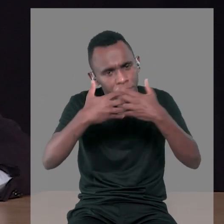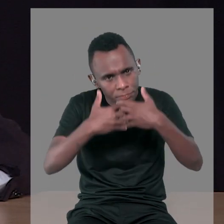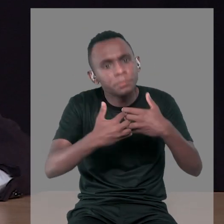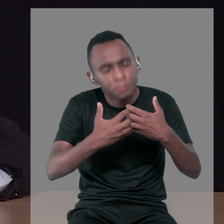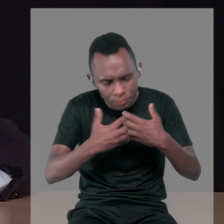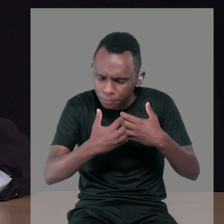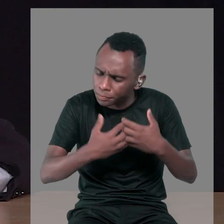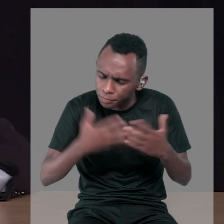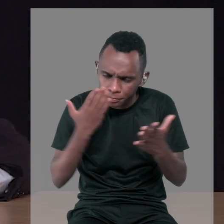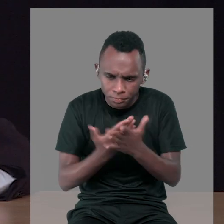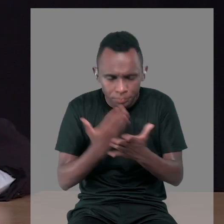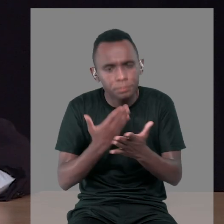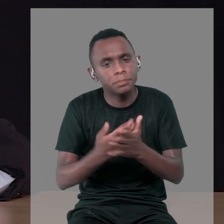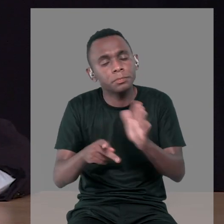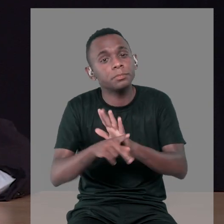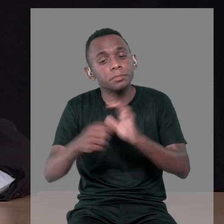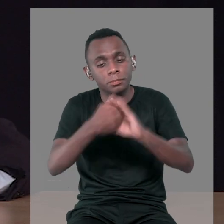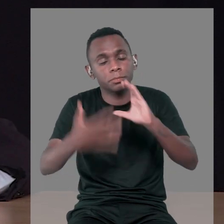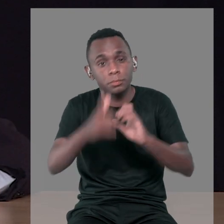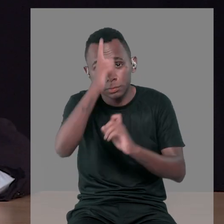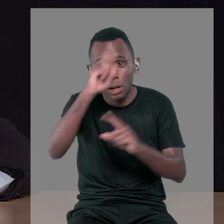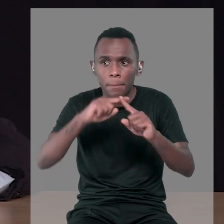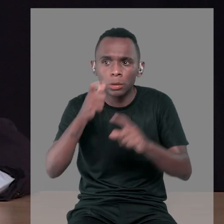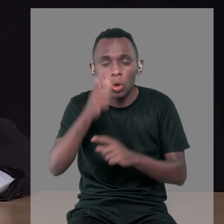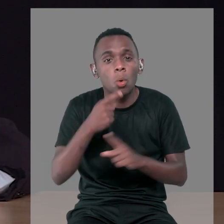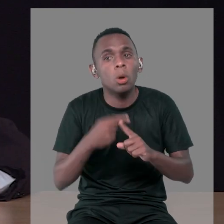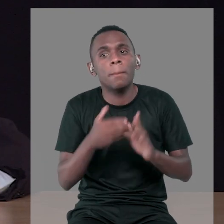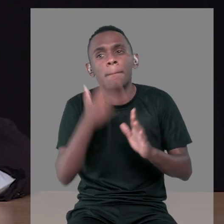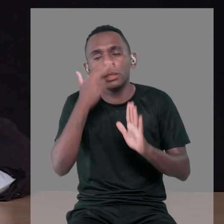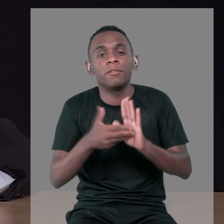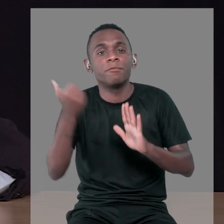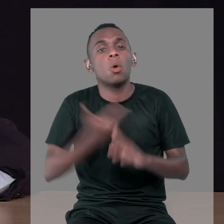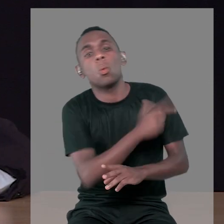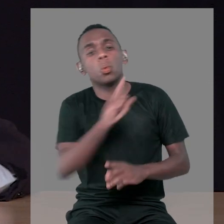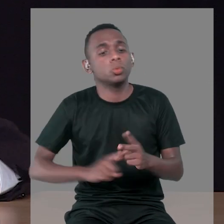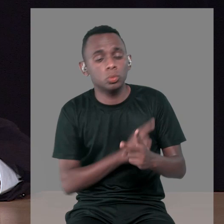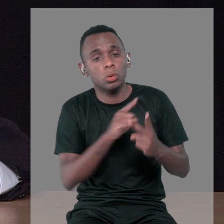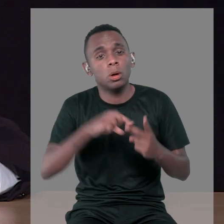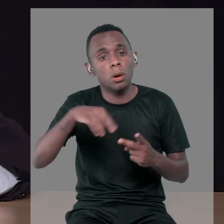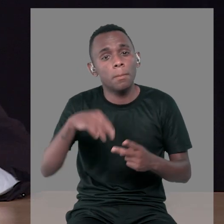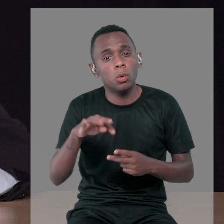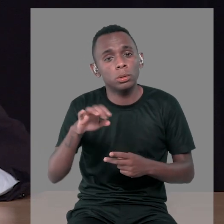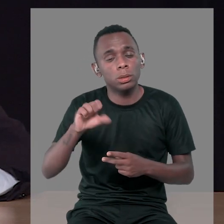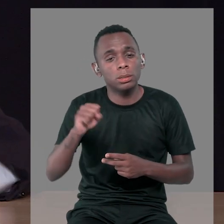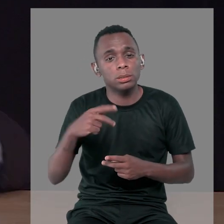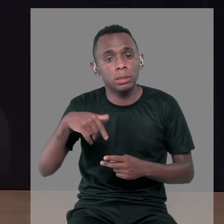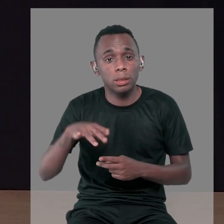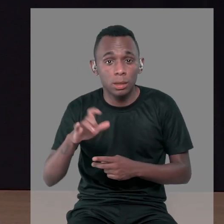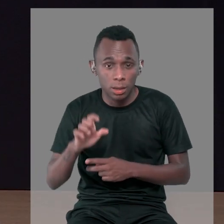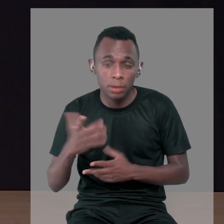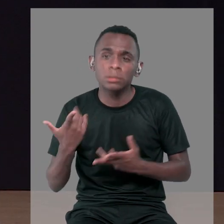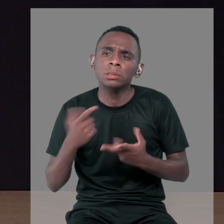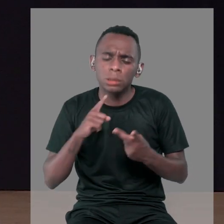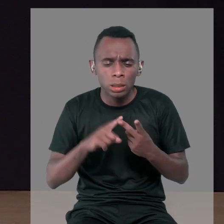alemão, mas é curioso que ele deixou de fora Montesquieu. E o Montesquieu, ele talvez, por incrível que pareça, nos ajude hoje, porque ele tinha